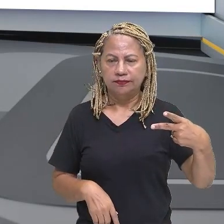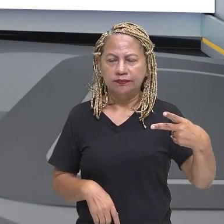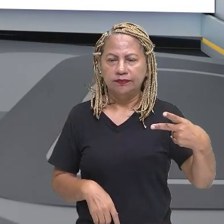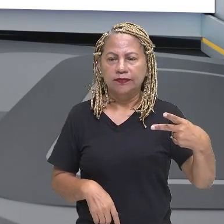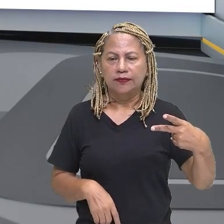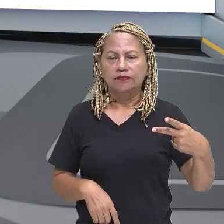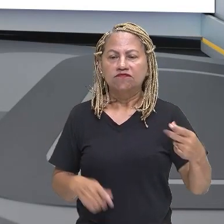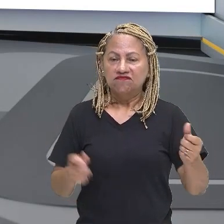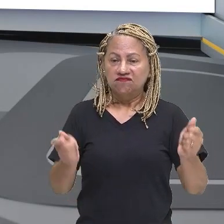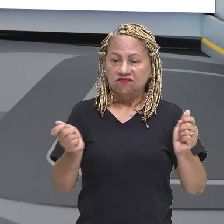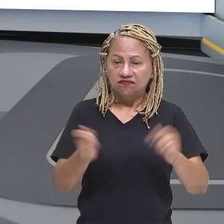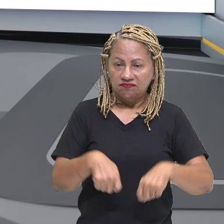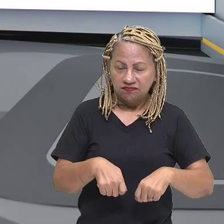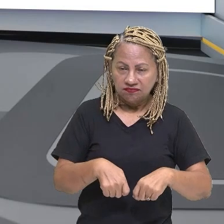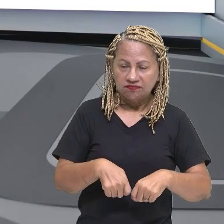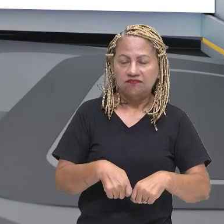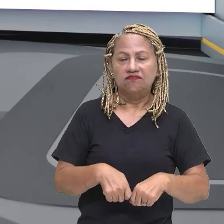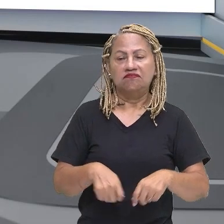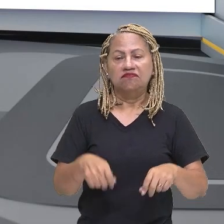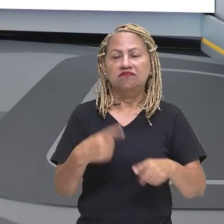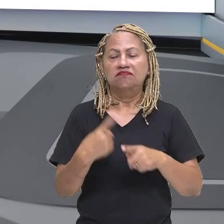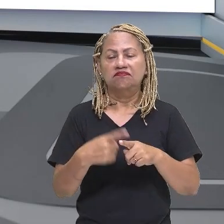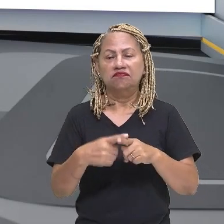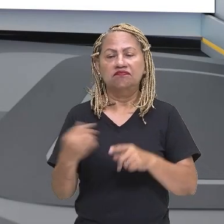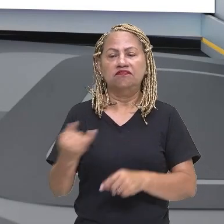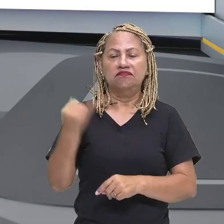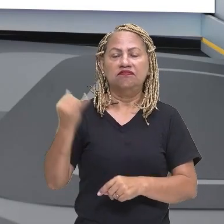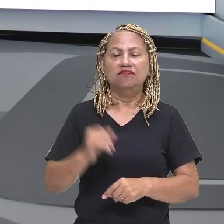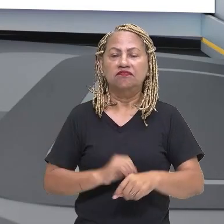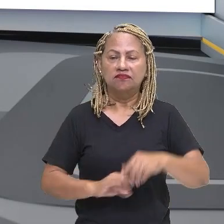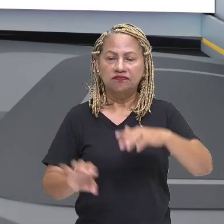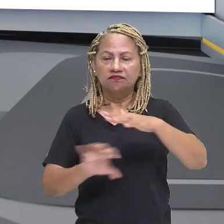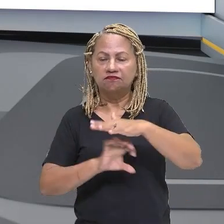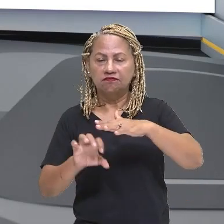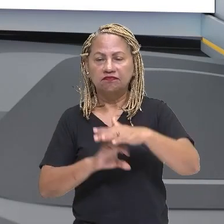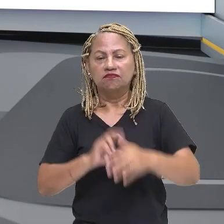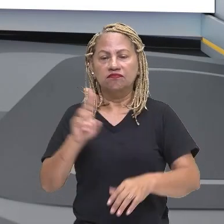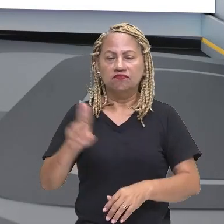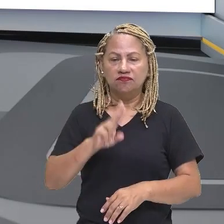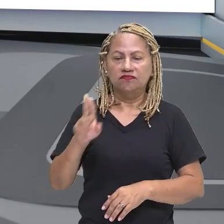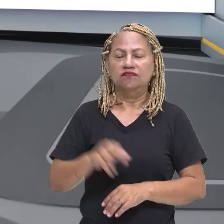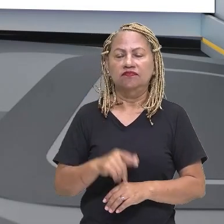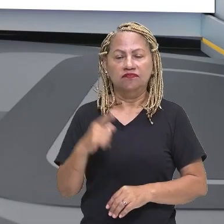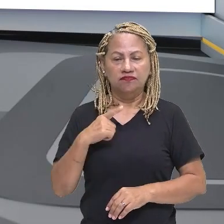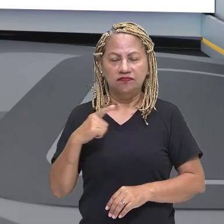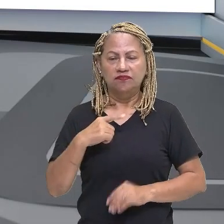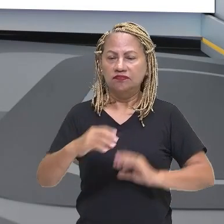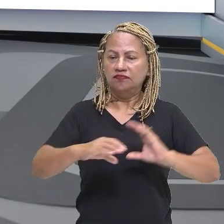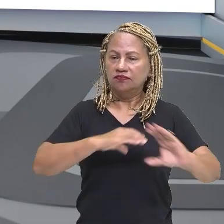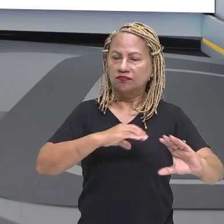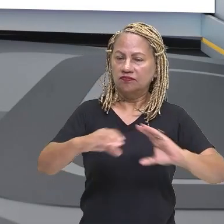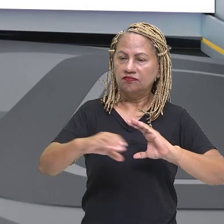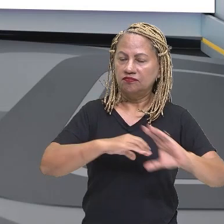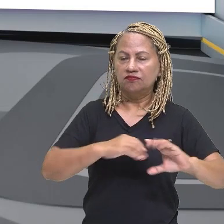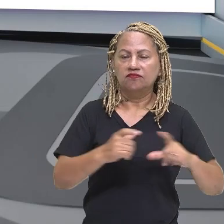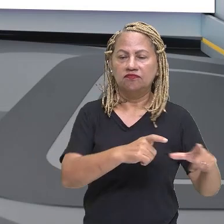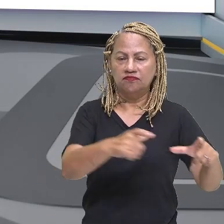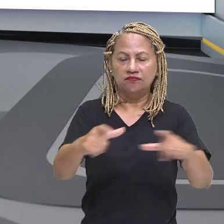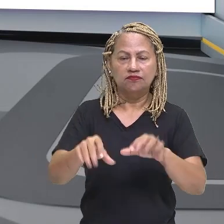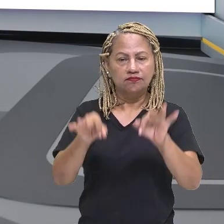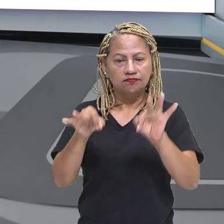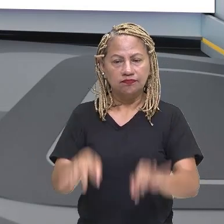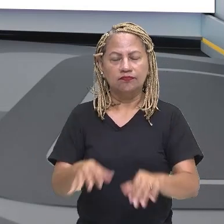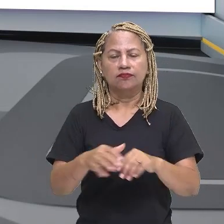que empresas se utilizem dos games para se comunicarem em um ambiente específico. E 3,